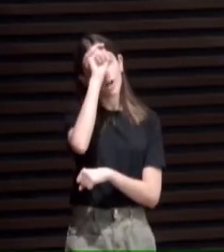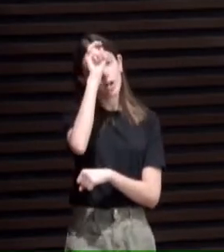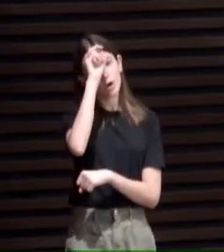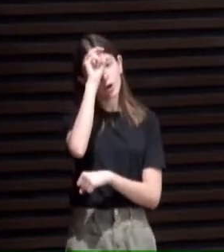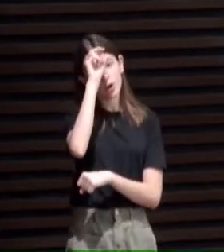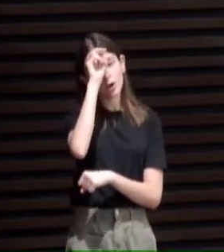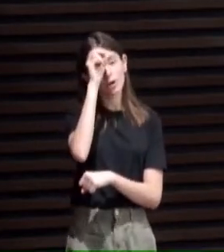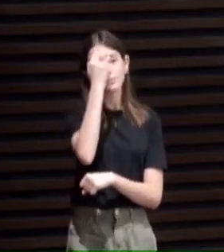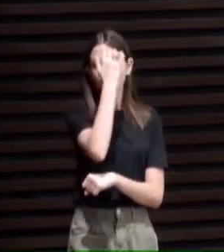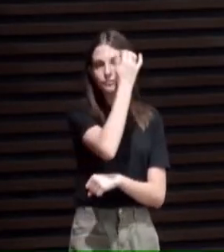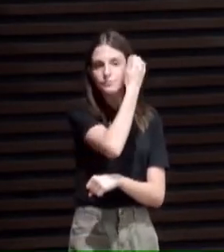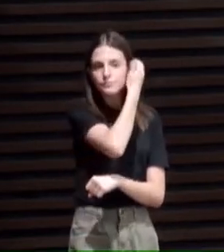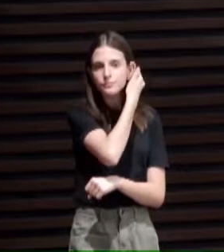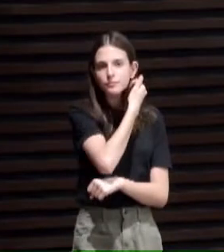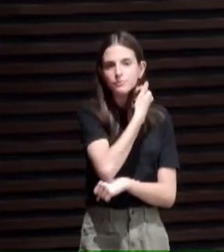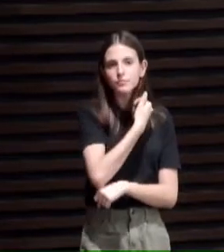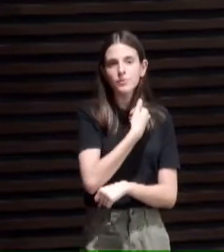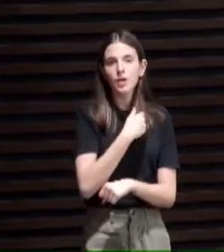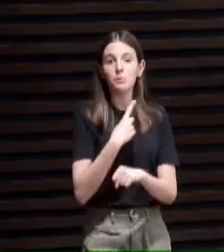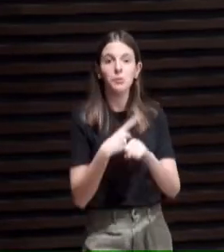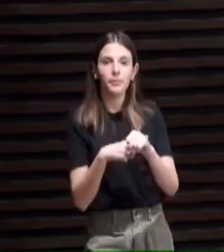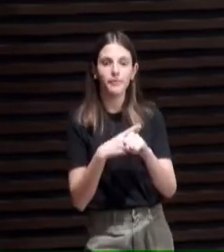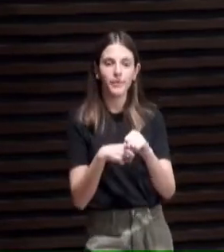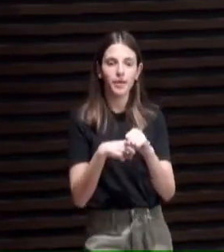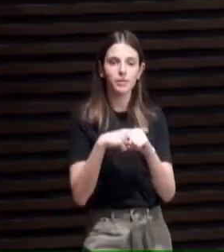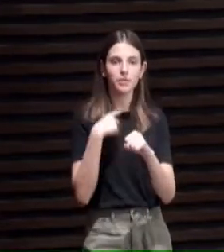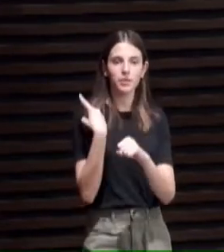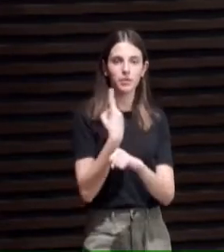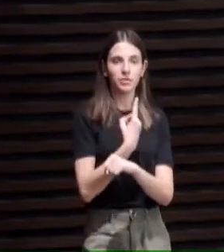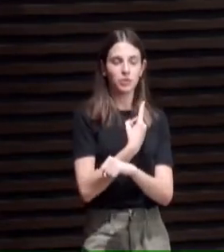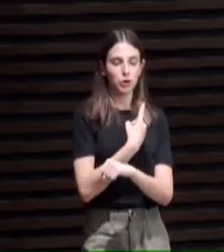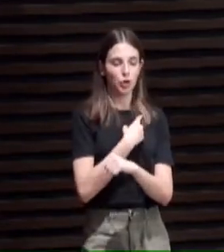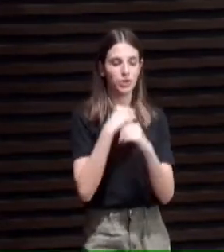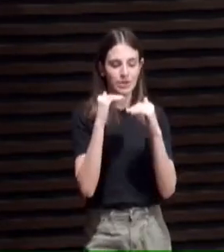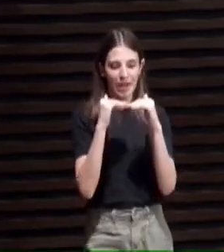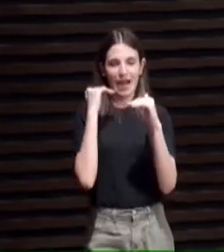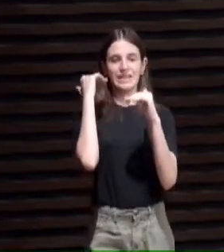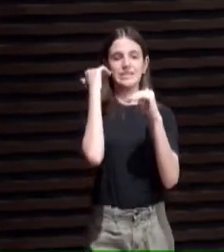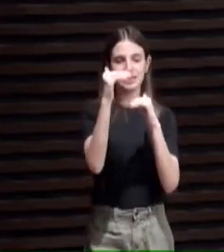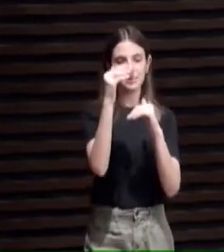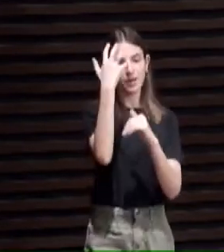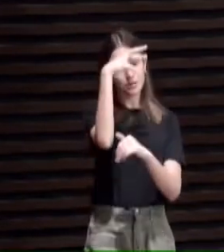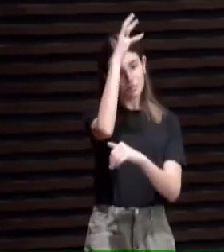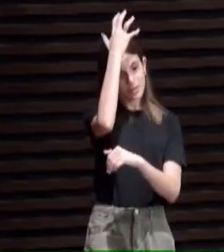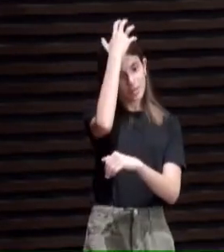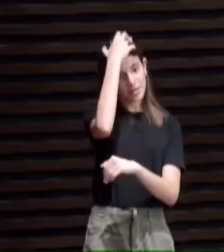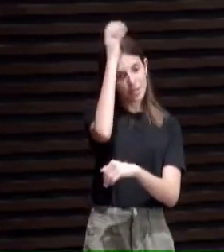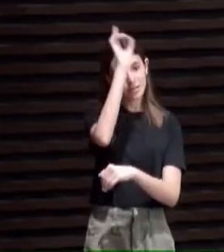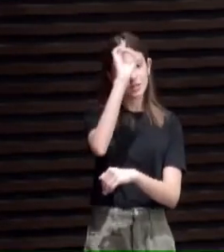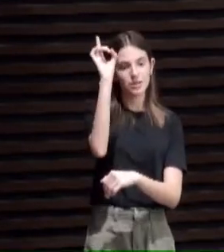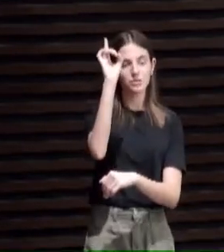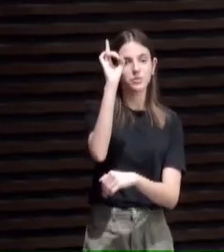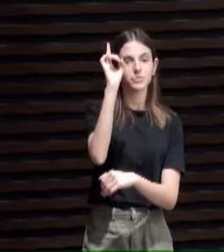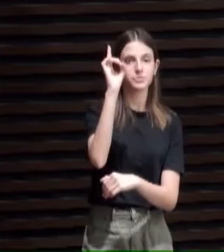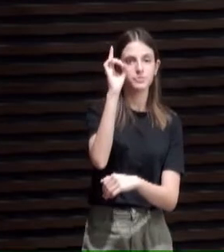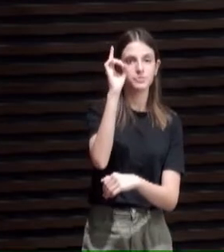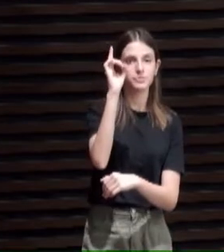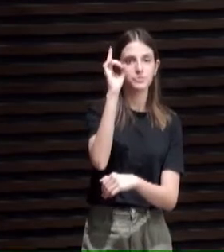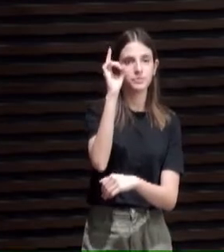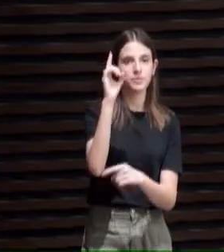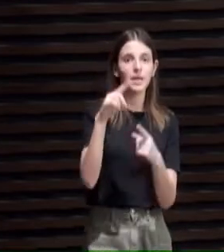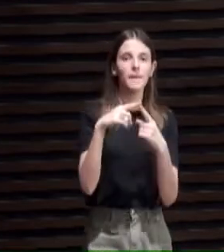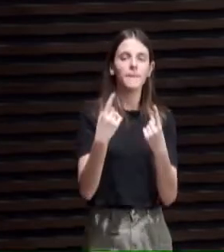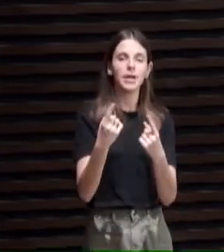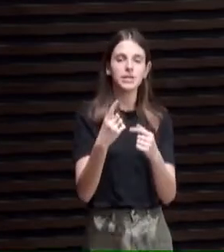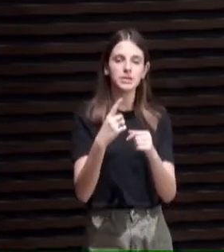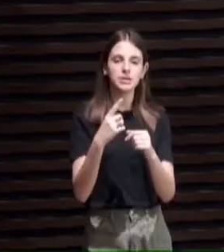aquelas questões que a gente sempre se coloca sobre a soberania de Deus e ao mesmo tempo a responsabilidade dos seres humanos, a gente se pergunta, mas e nesse caso, onde